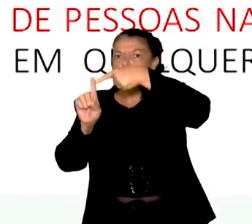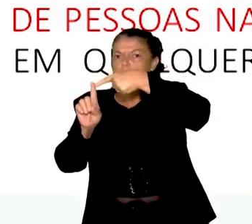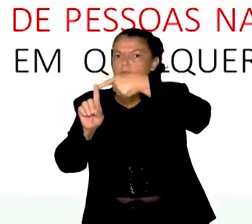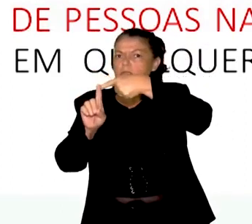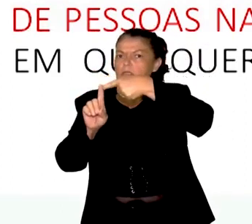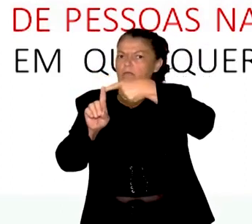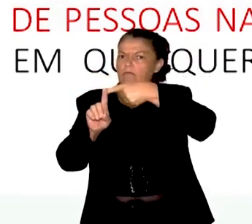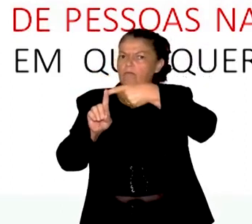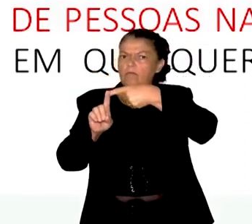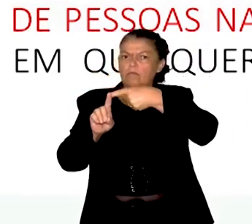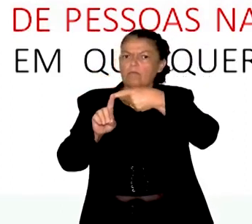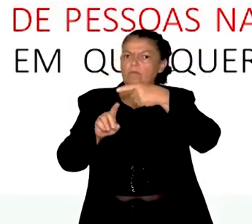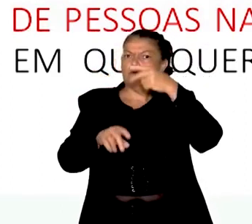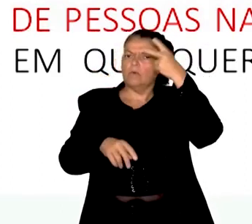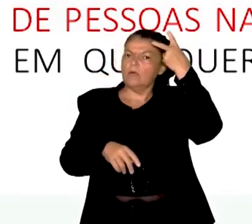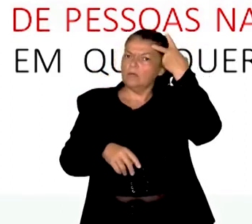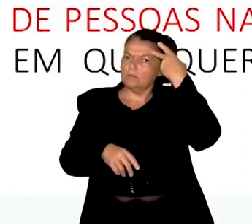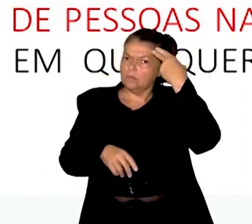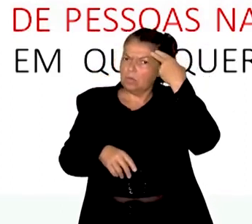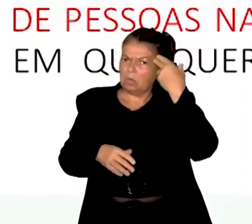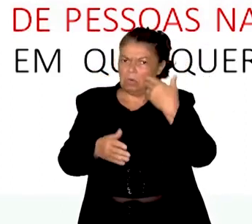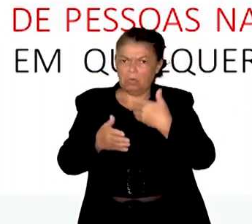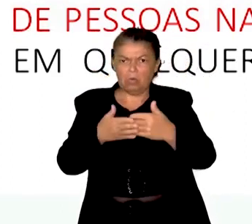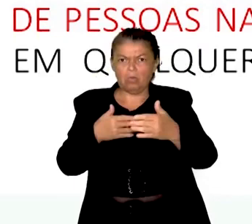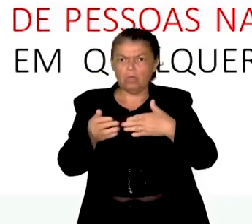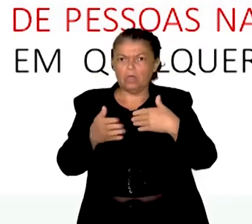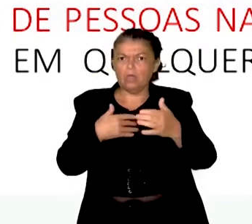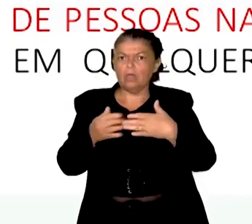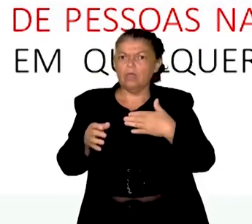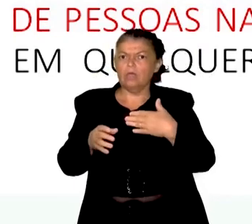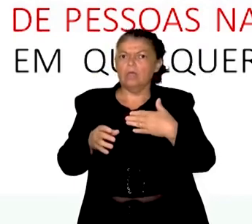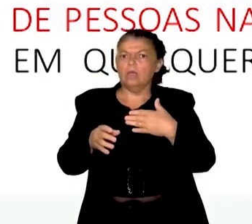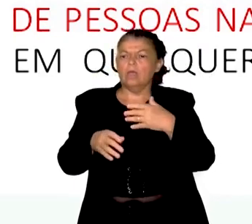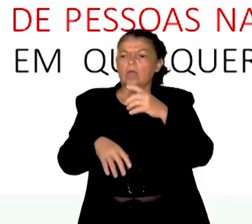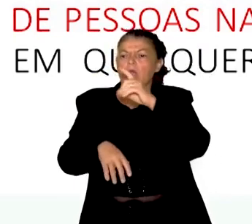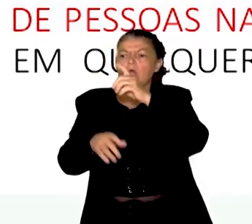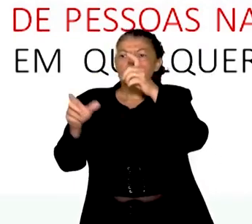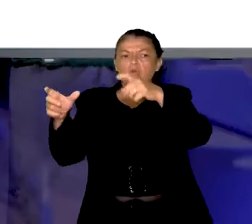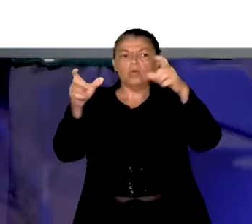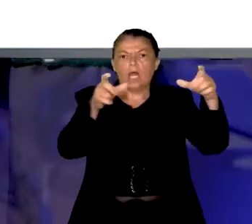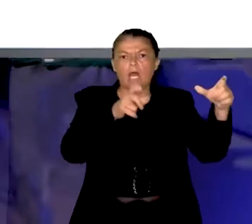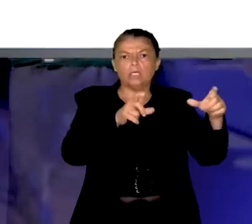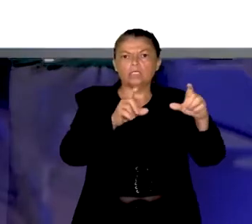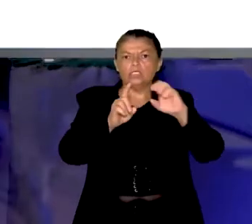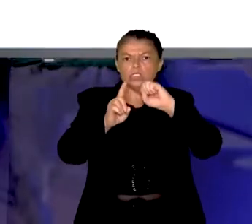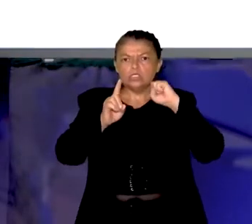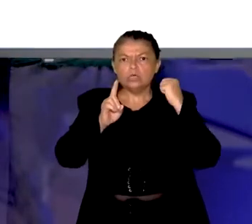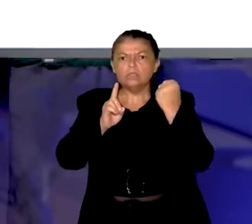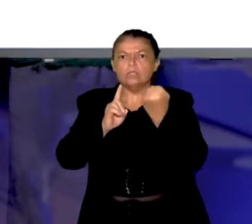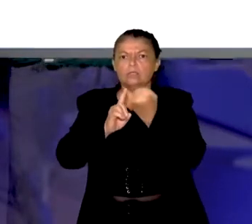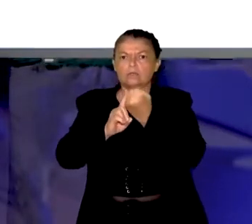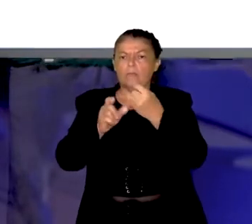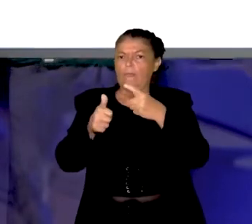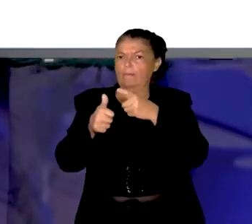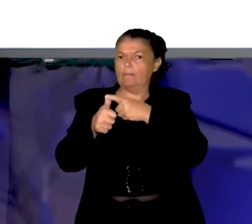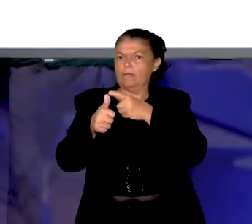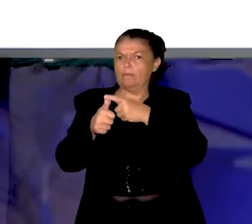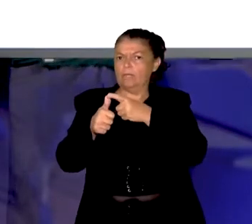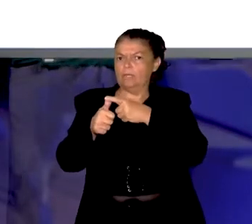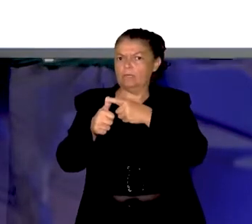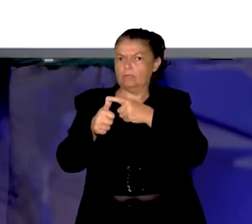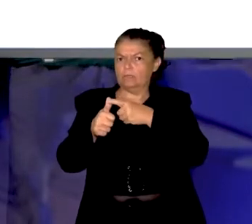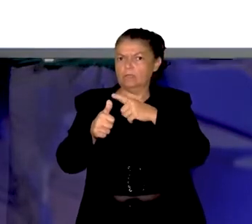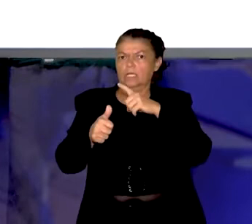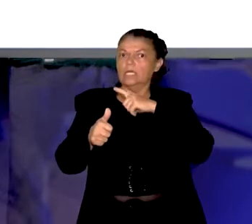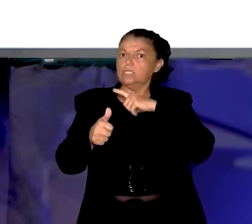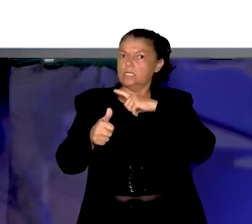qualquer segmento da sociedade. Vamos lá, vamos recapitular o que falamos até agora. Primeiro, existem